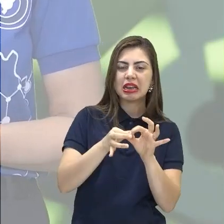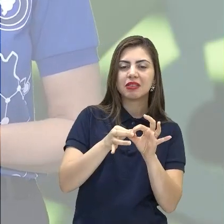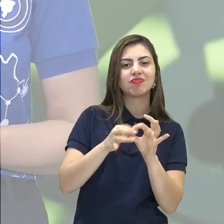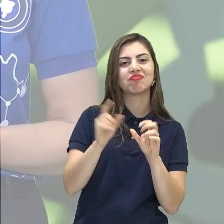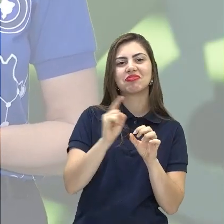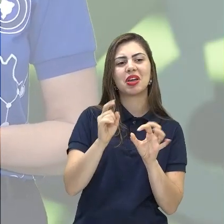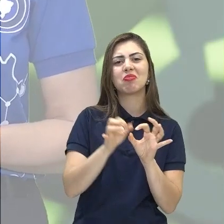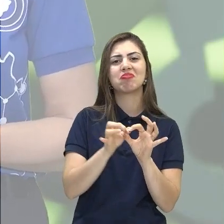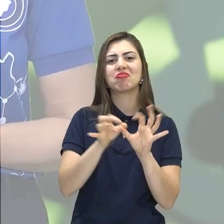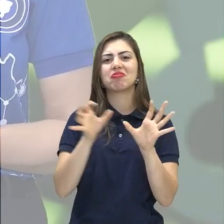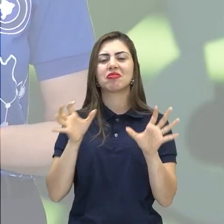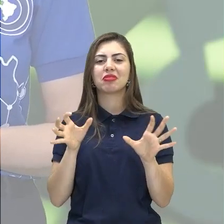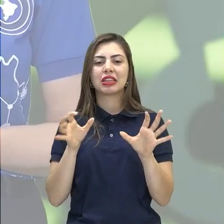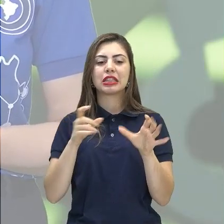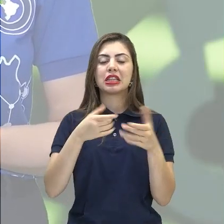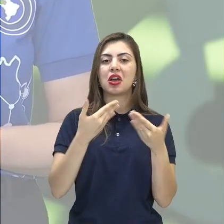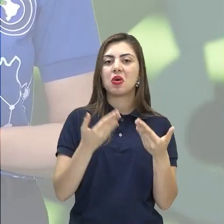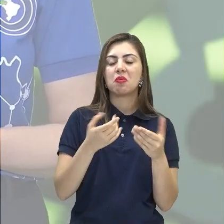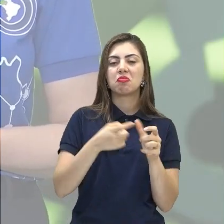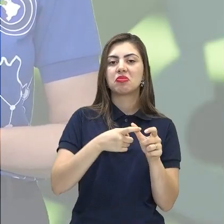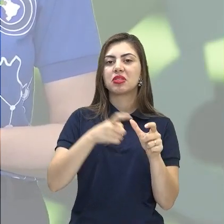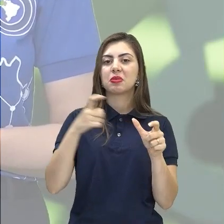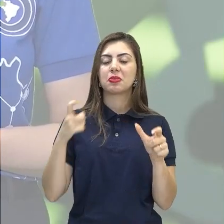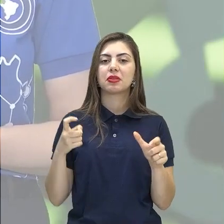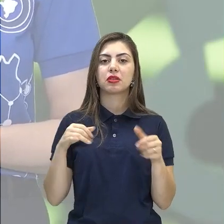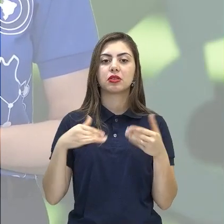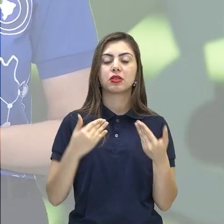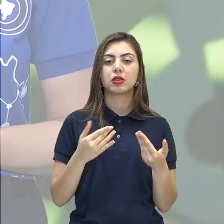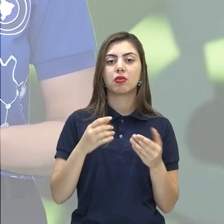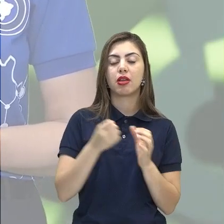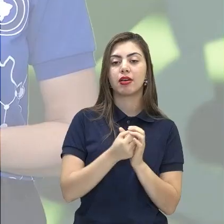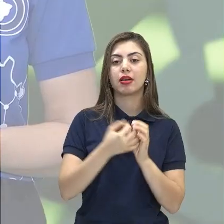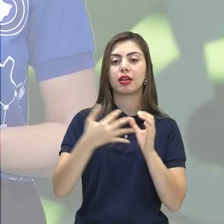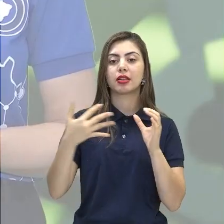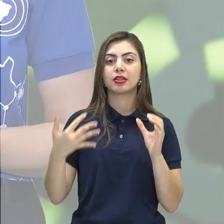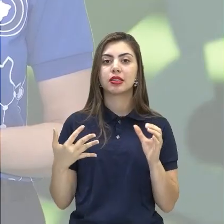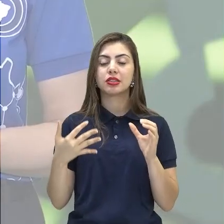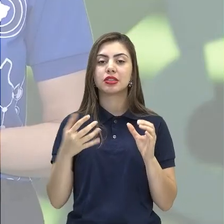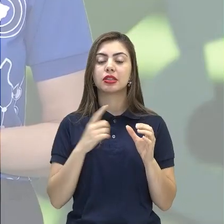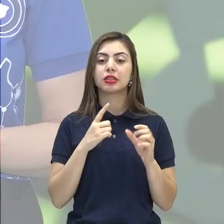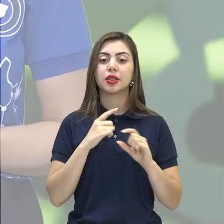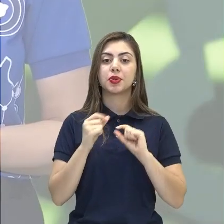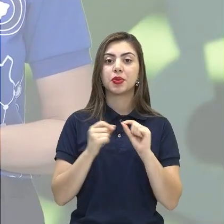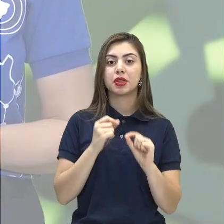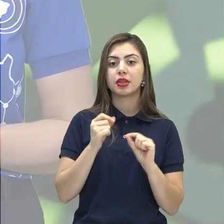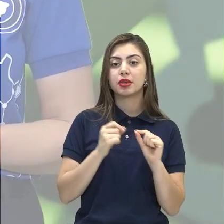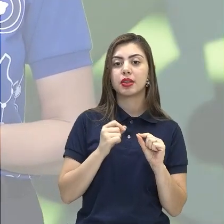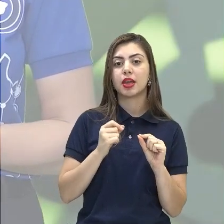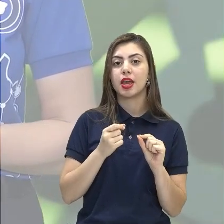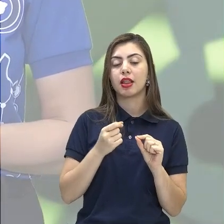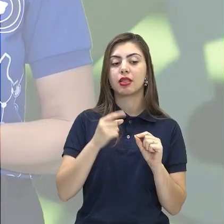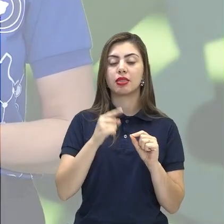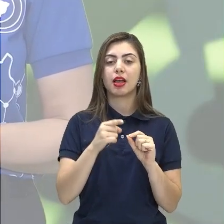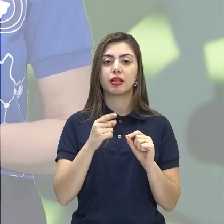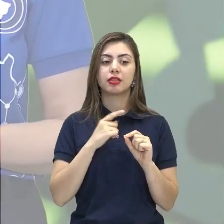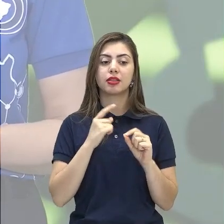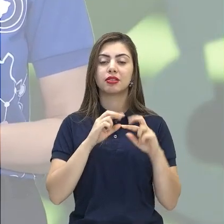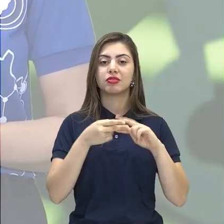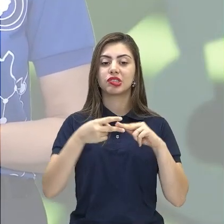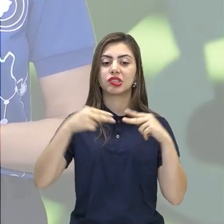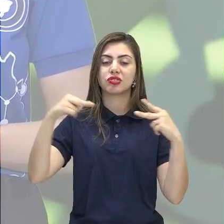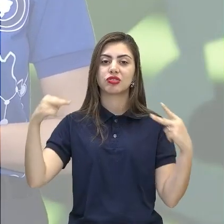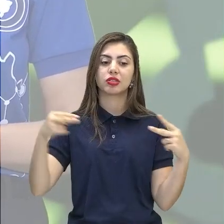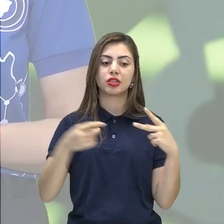maneira: os fatores para 2 ou mais características segregam-se no híbrido, distribuindo-se independentemente para os